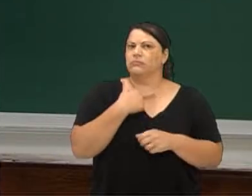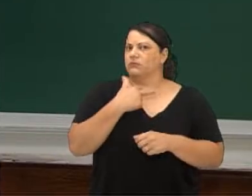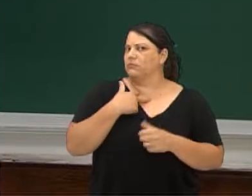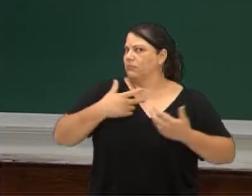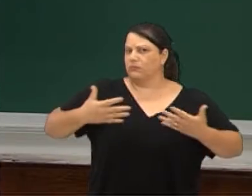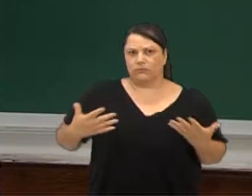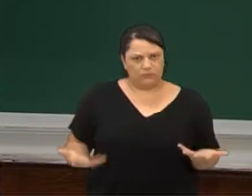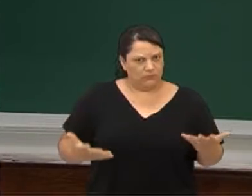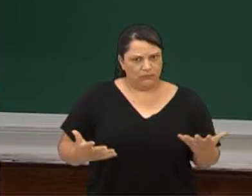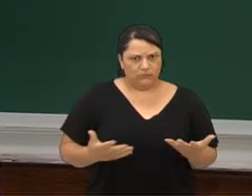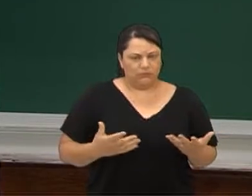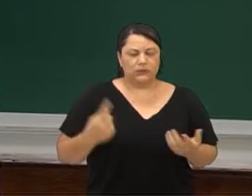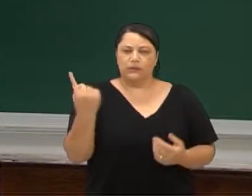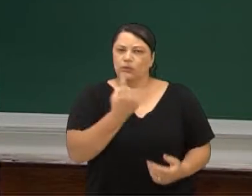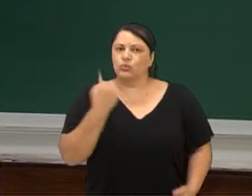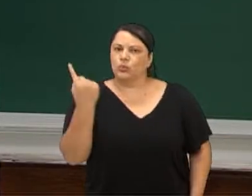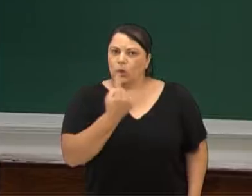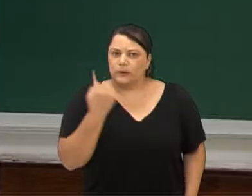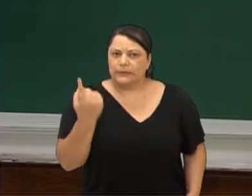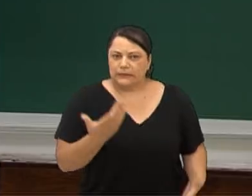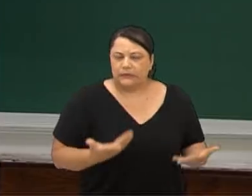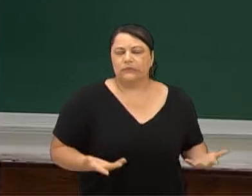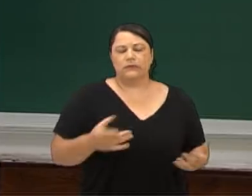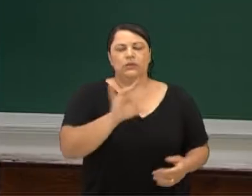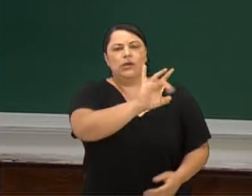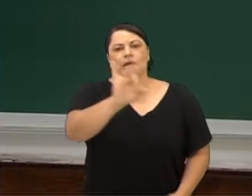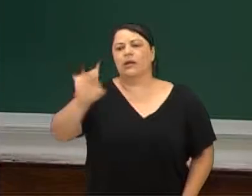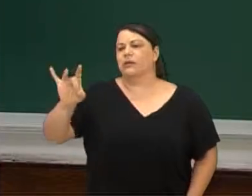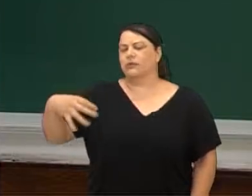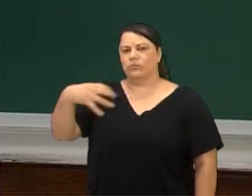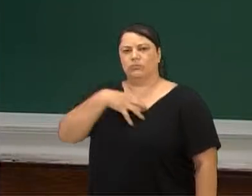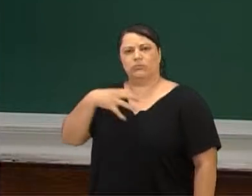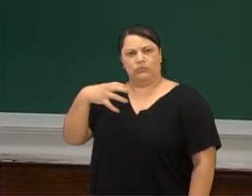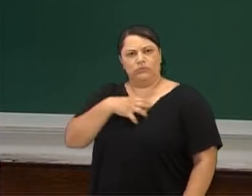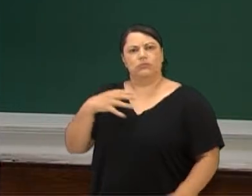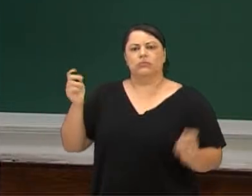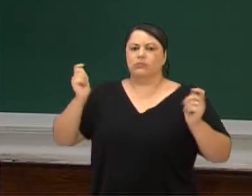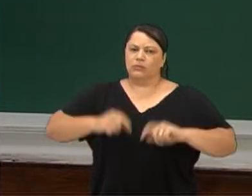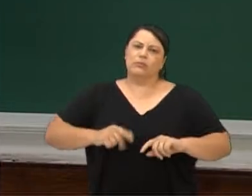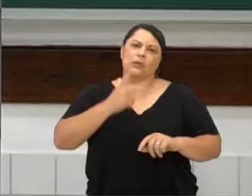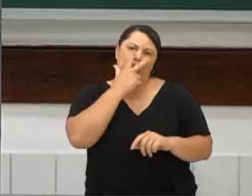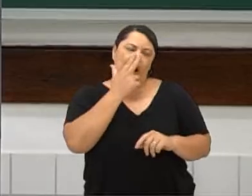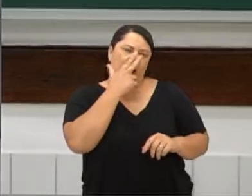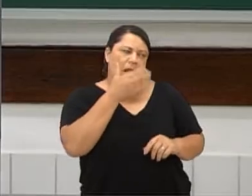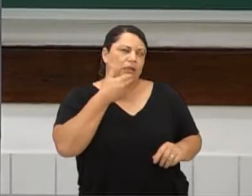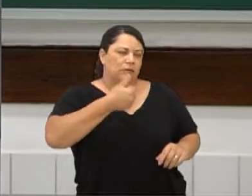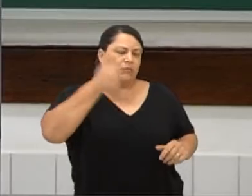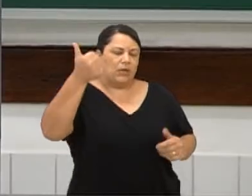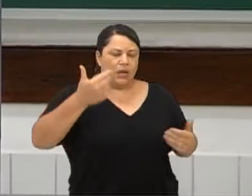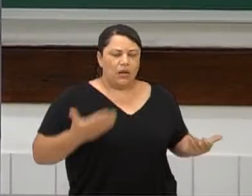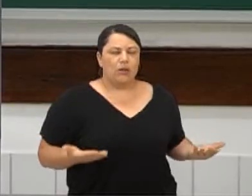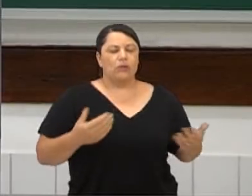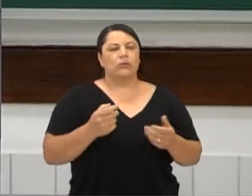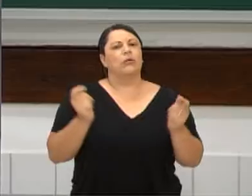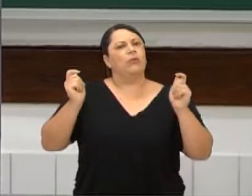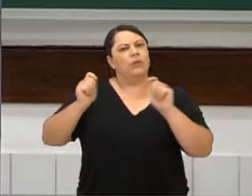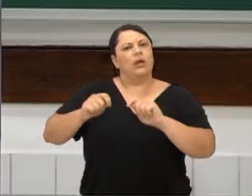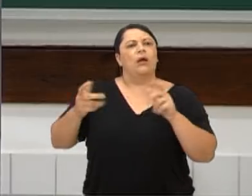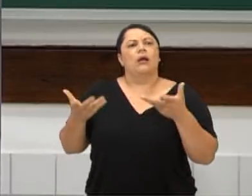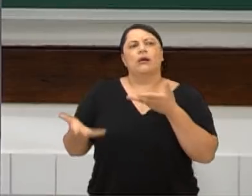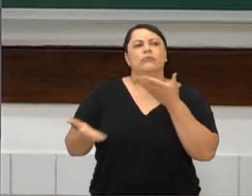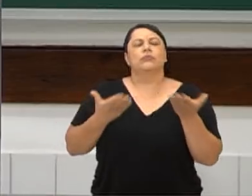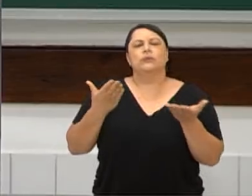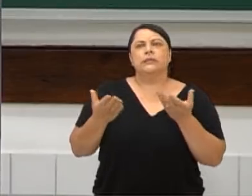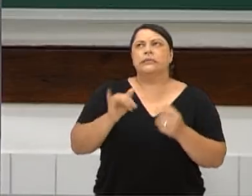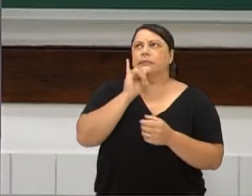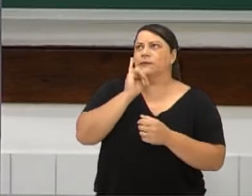isso individualmente, cada um do seu jeito que achasse que fosse melhor. Para poder,